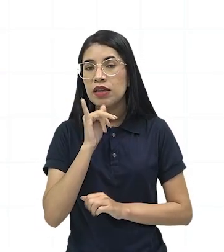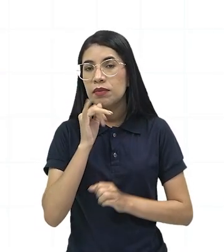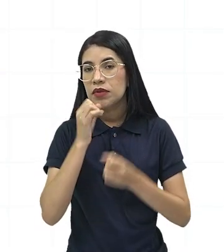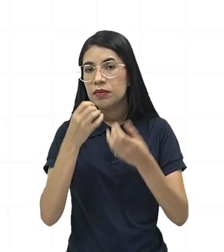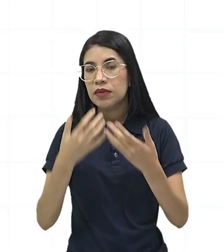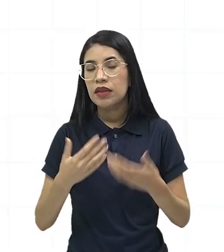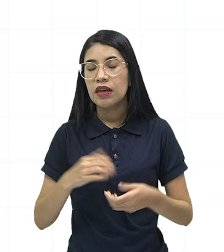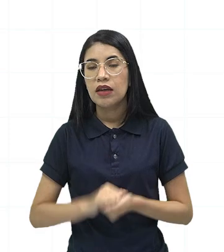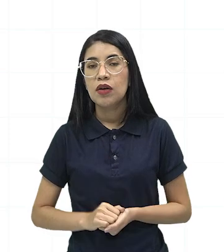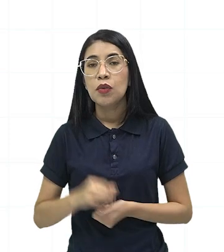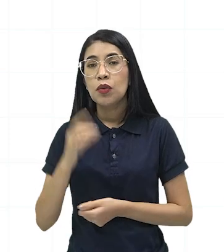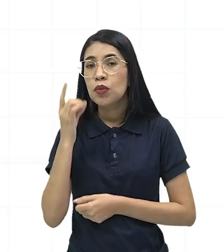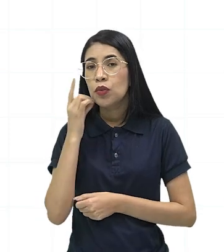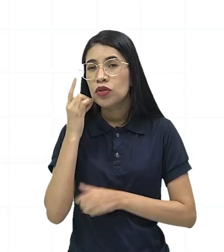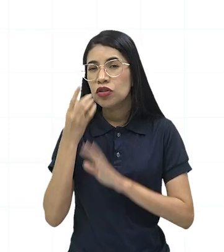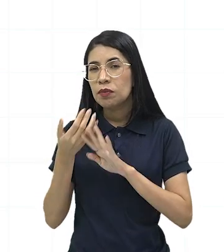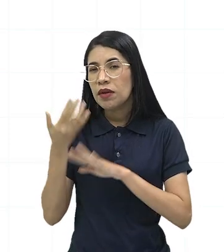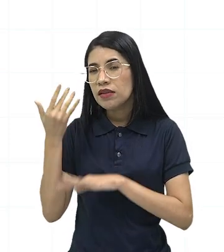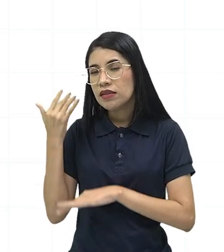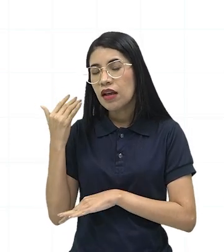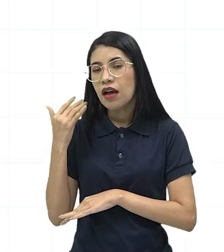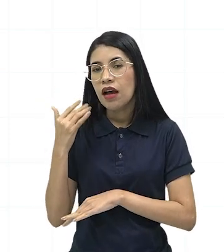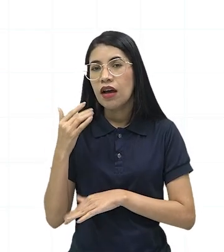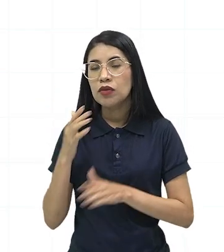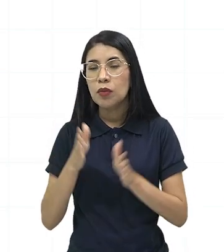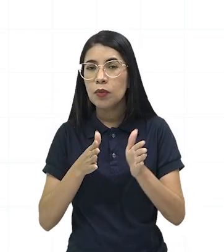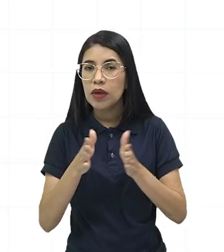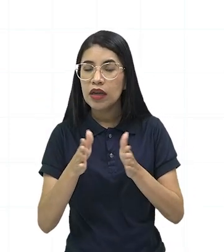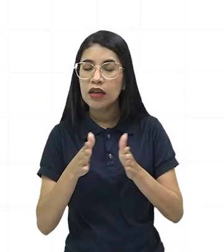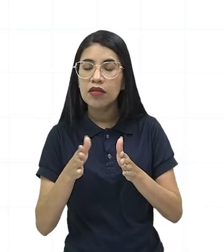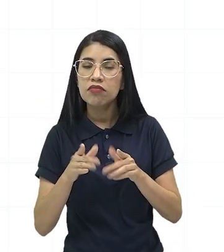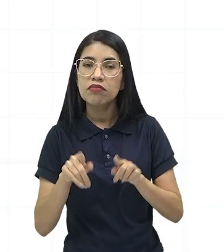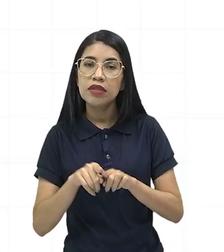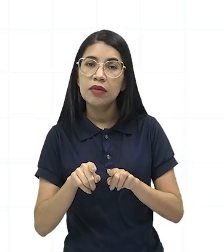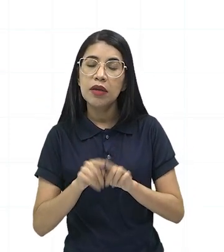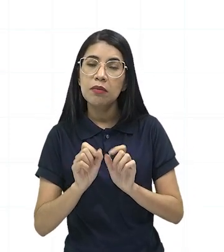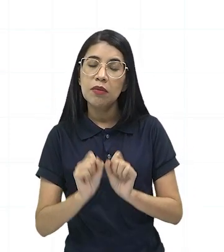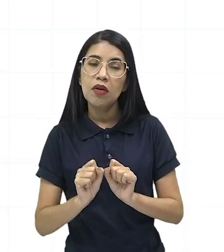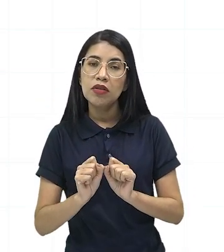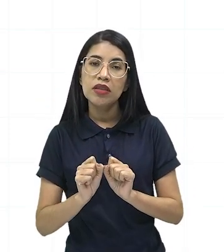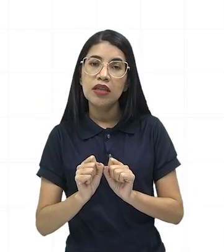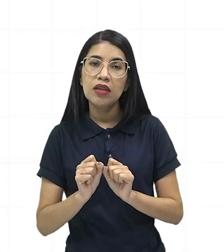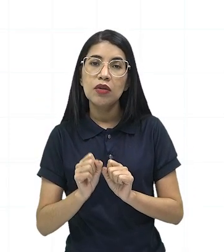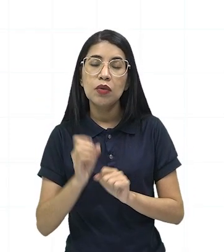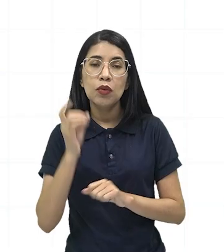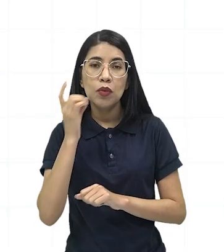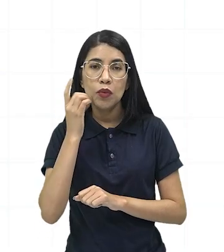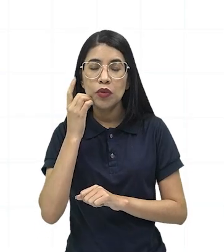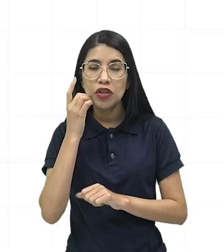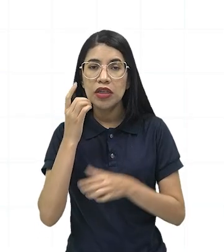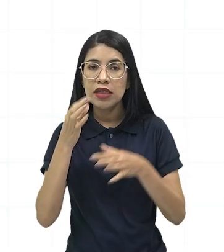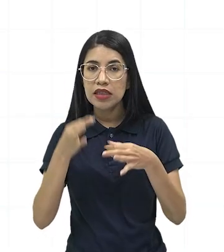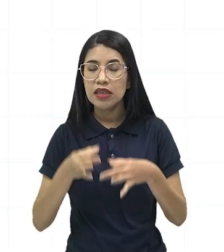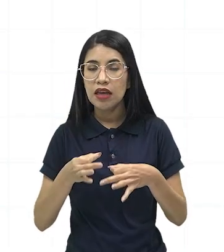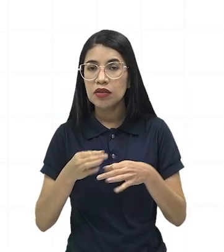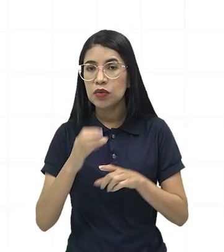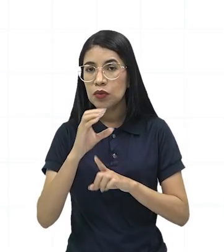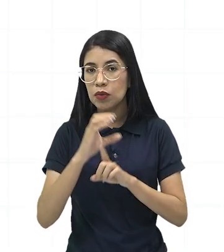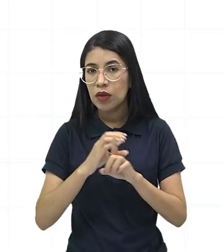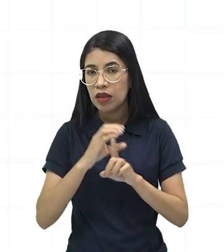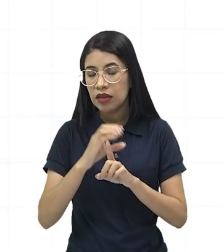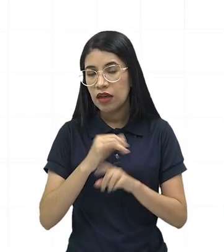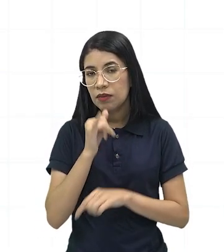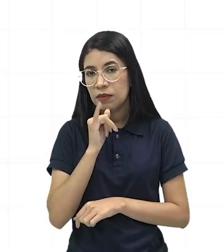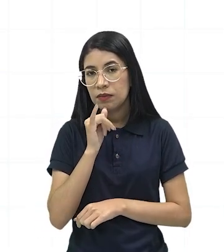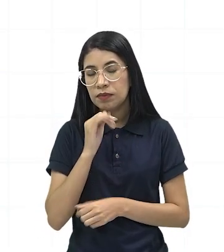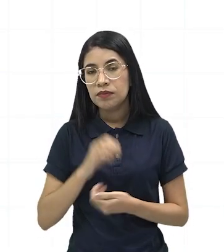dia, um tempo, um momento, um instante, ou o próprio mesmo dia do mês, do calendário, né? Podemos ter